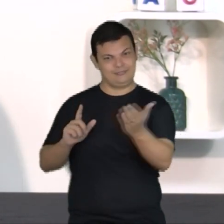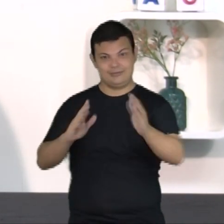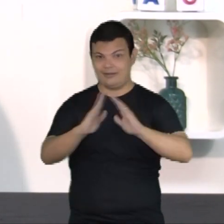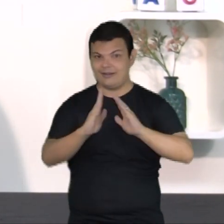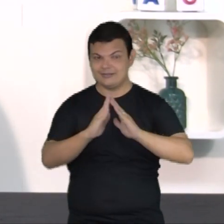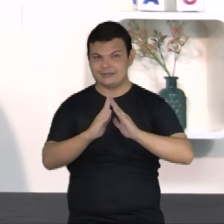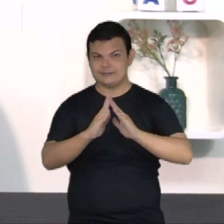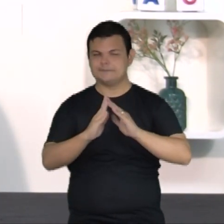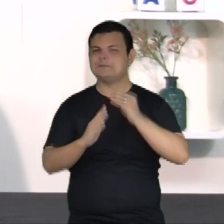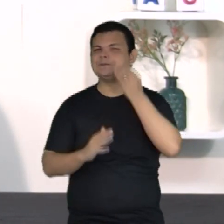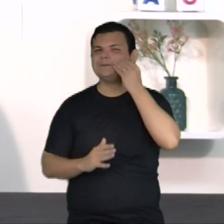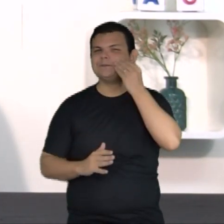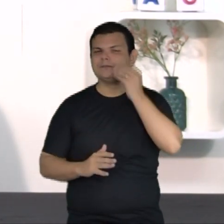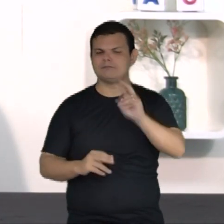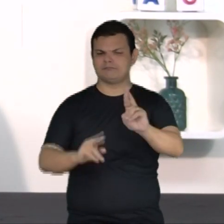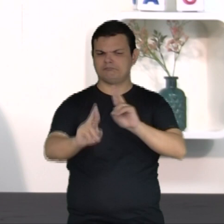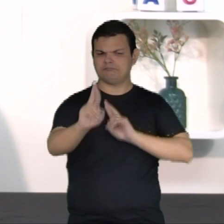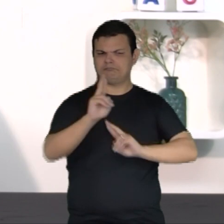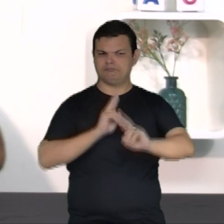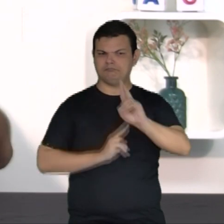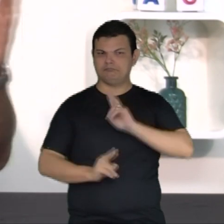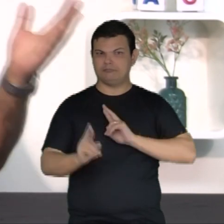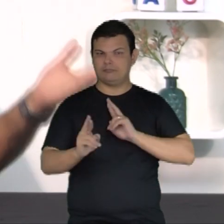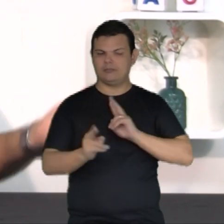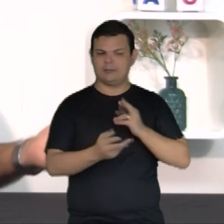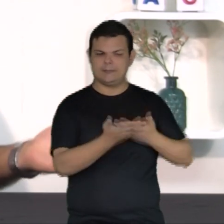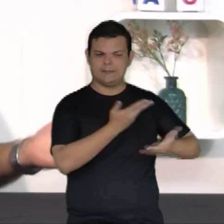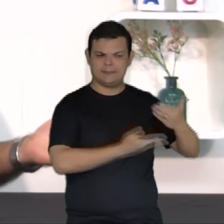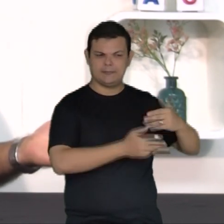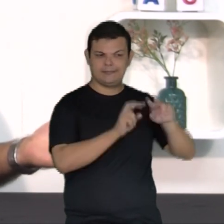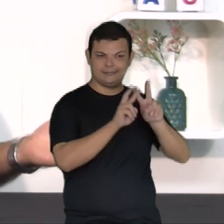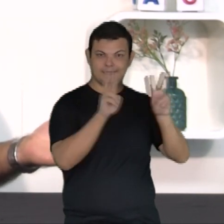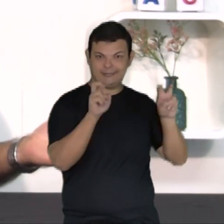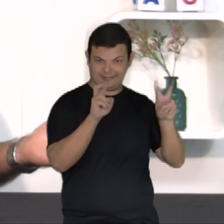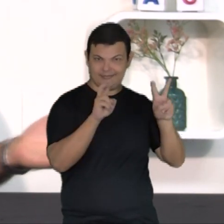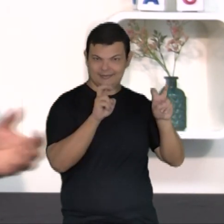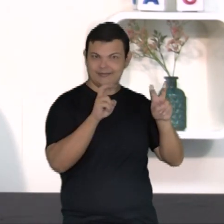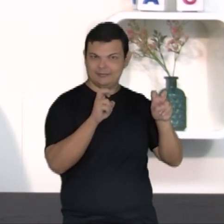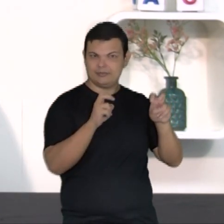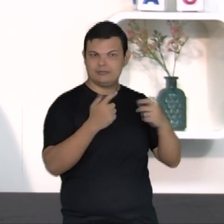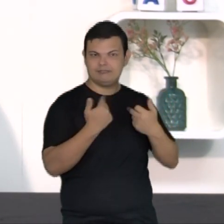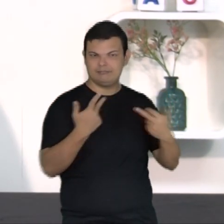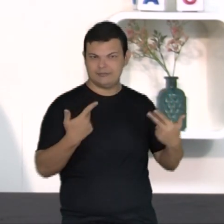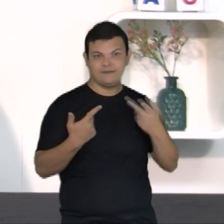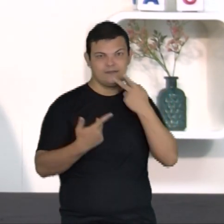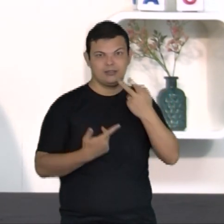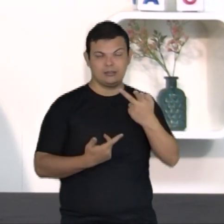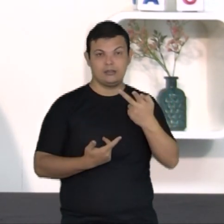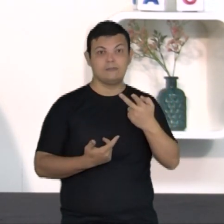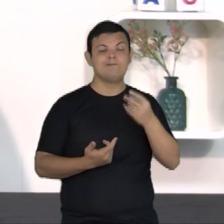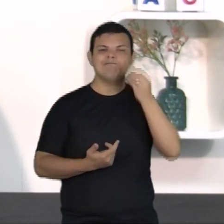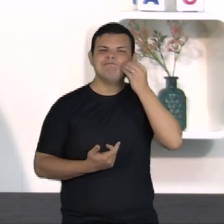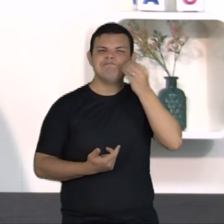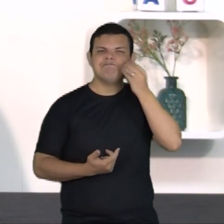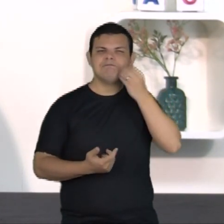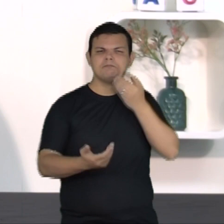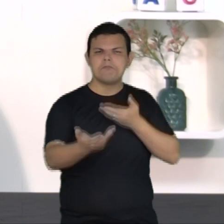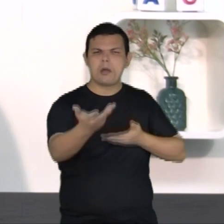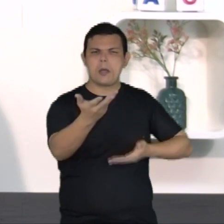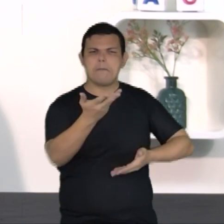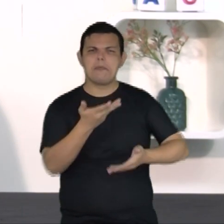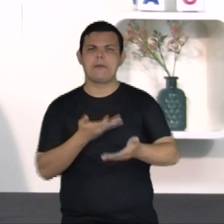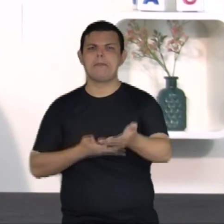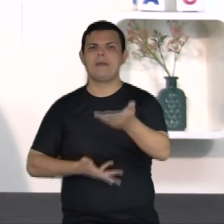Tentem responder as perguntas que eu vou fazer relacionadas a esse assunto que a gente acabou de ver, tentem interagir comigo para ver se a gente